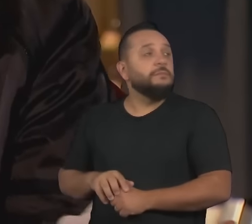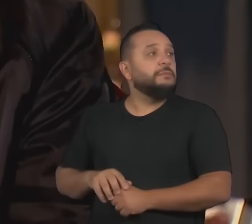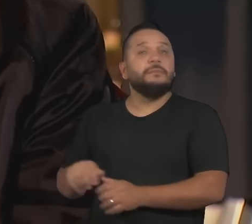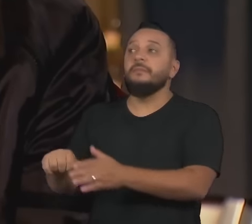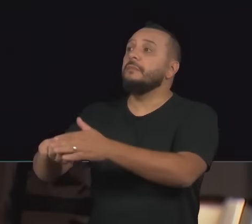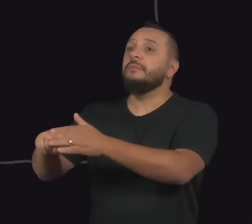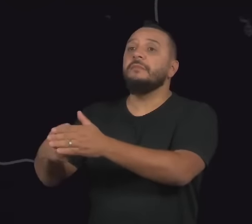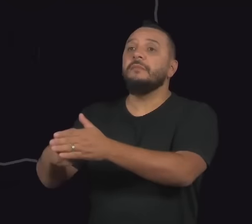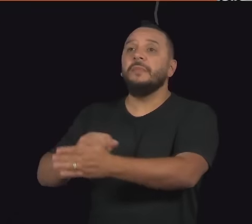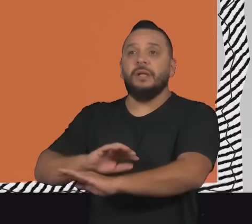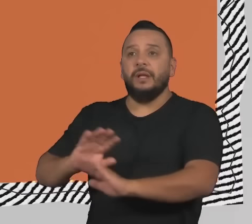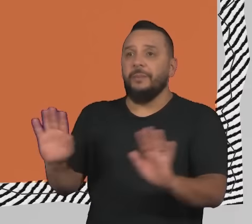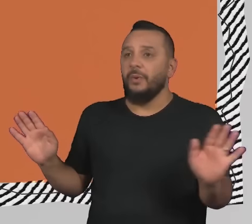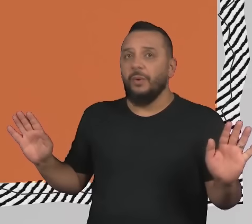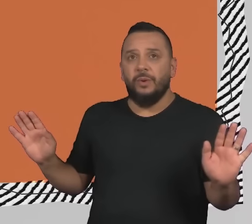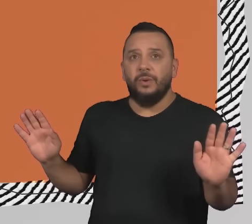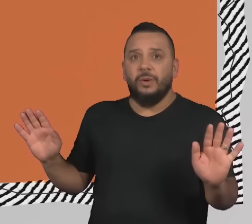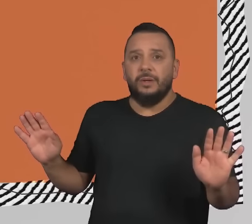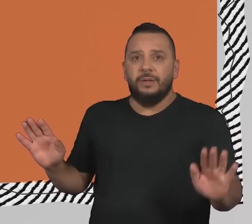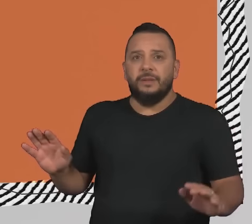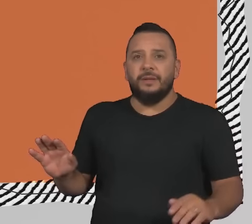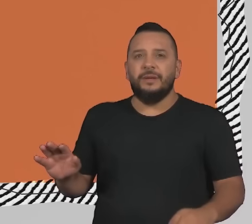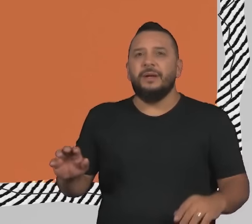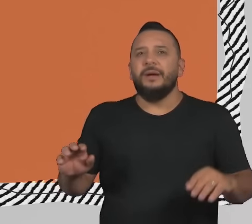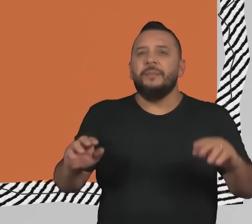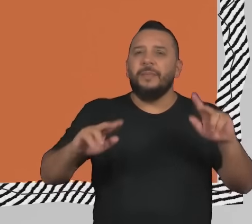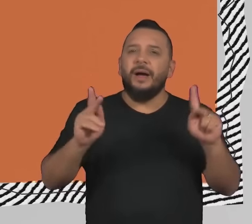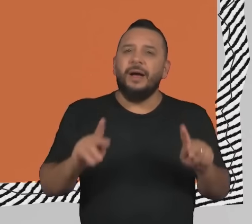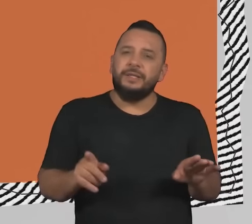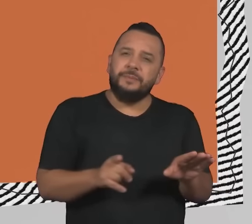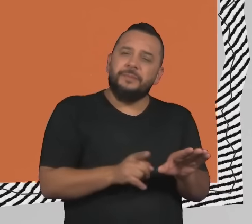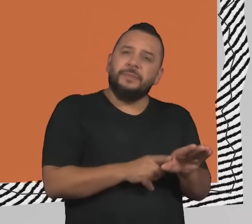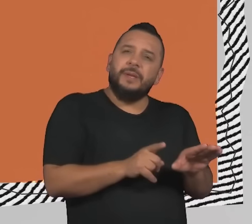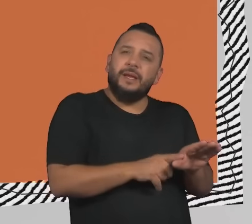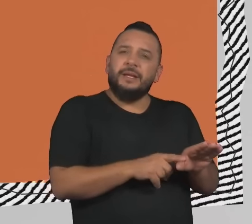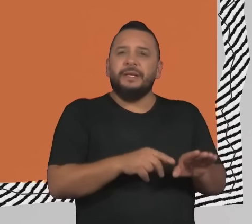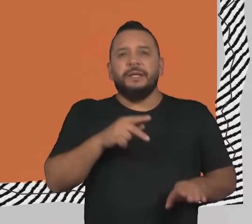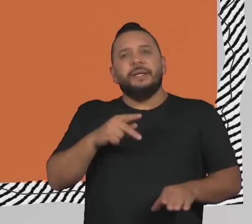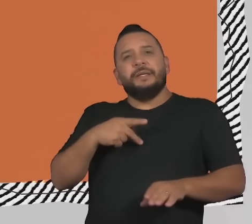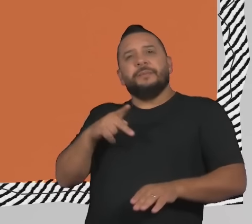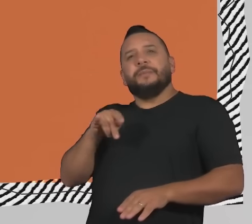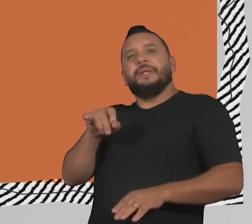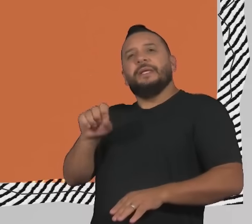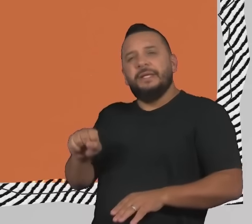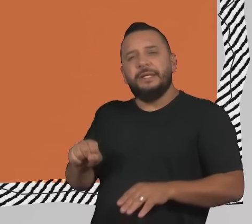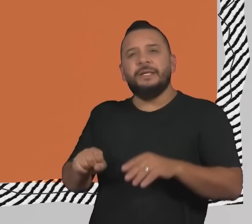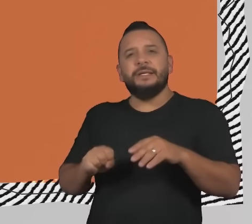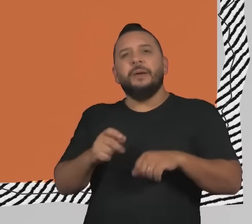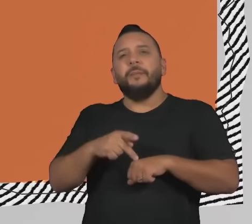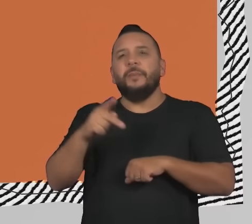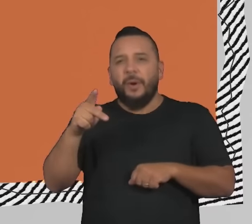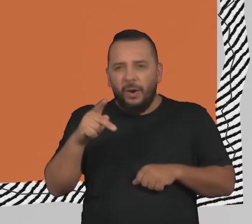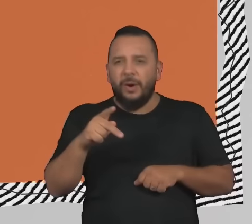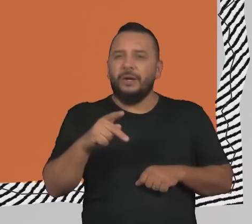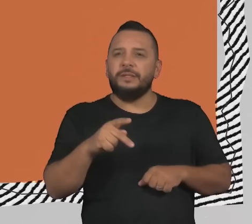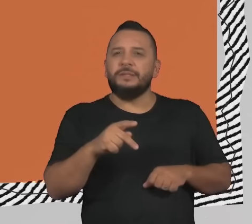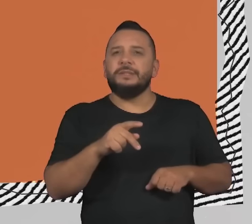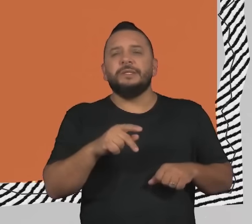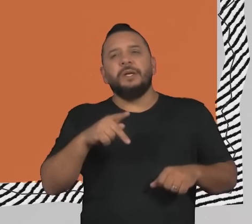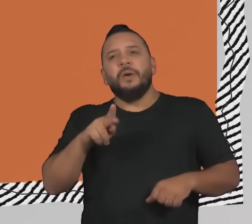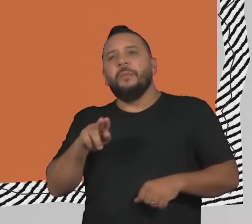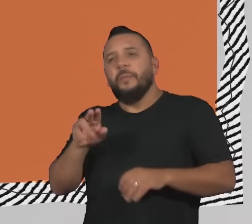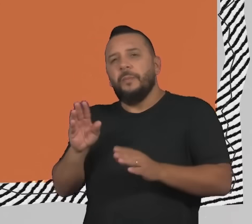Acabou. Pais, pés, pis, pós, pus. Pais,